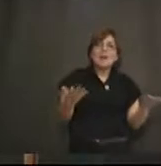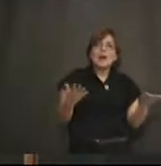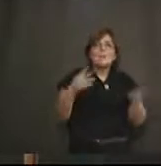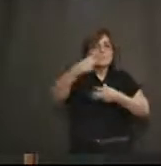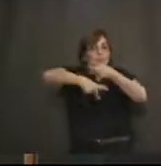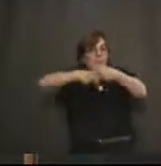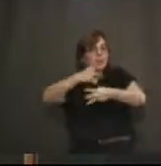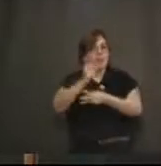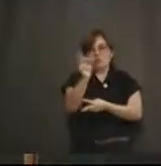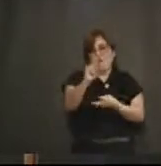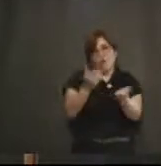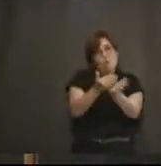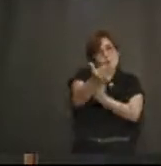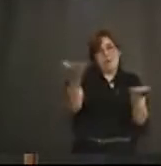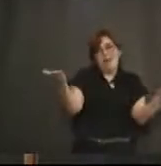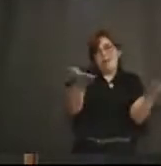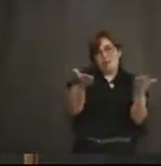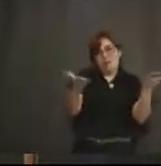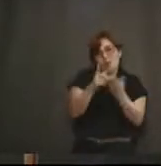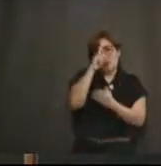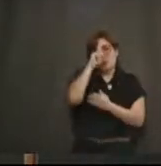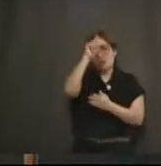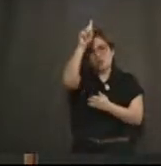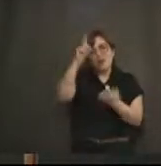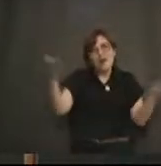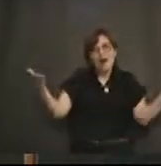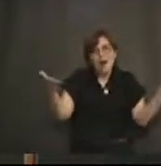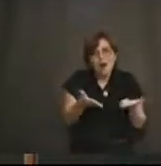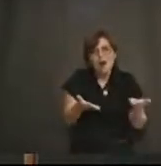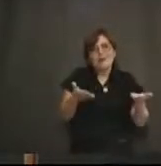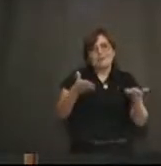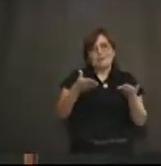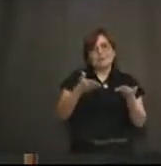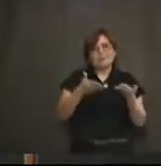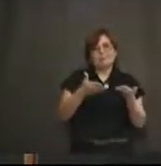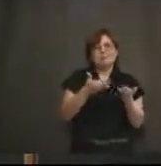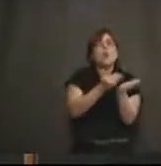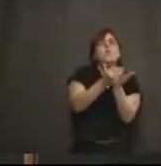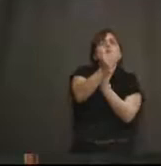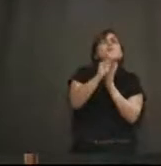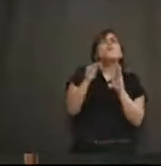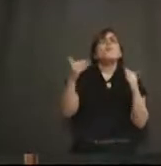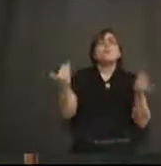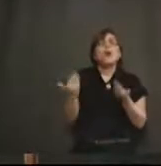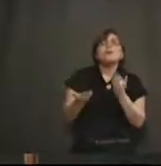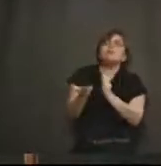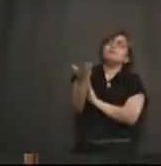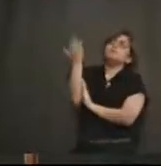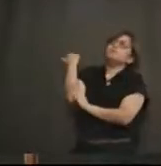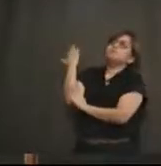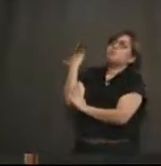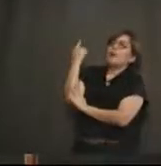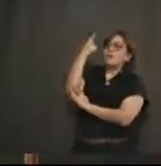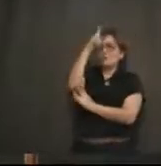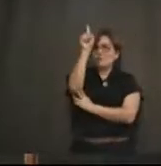agora, não está começando no dia de hoje. Ela teve início no dia 28 de novembro